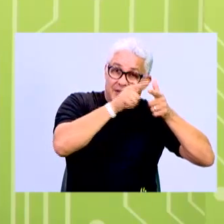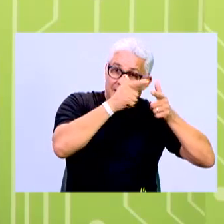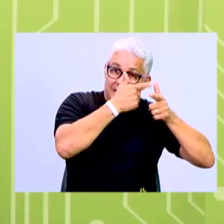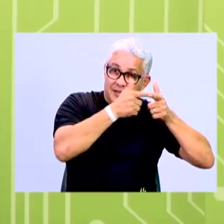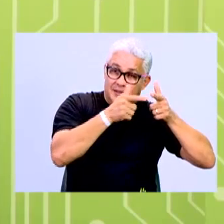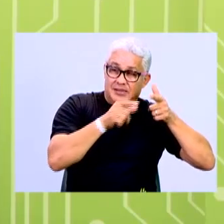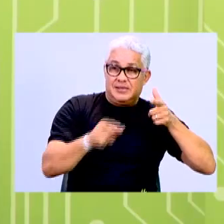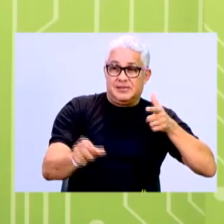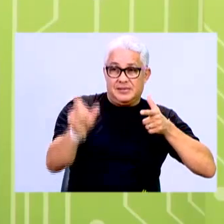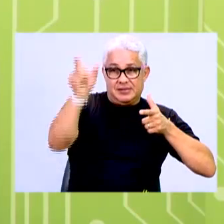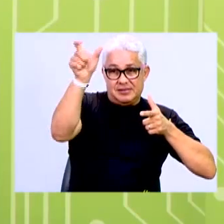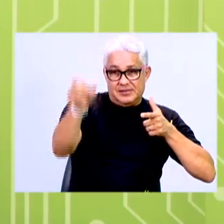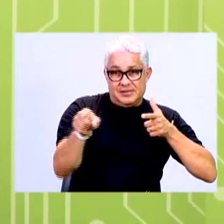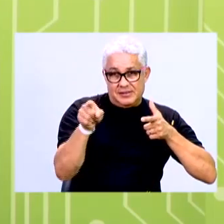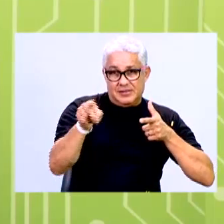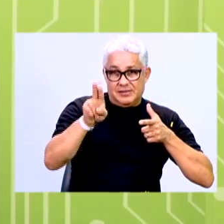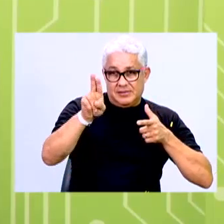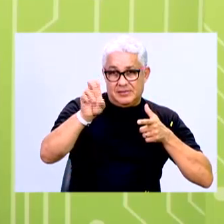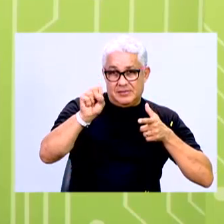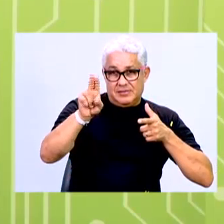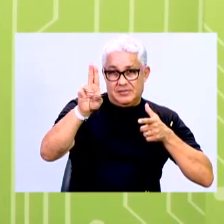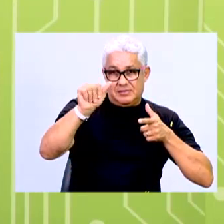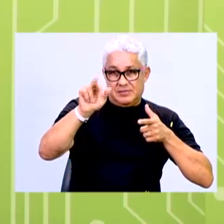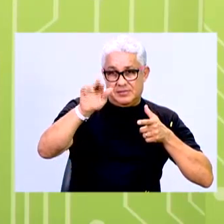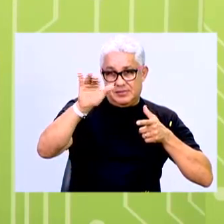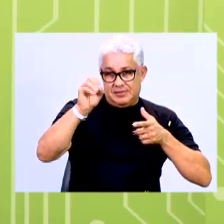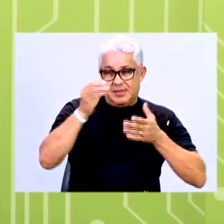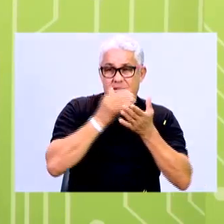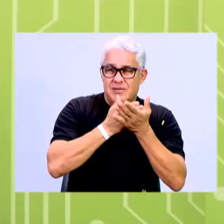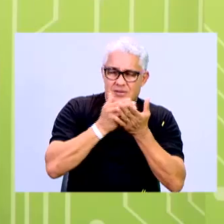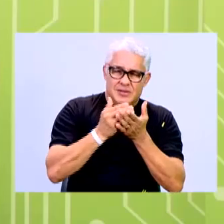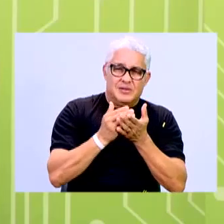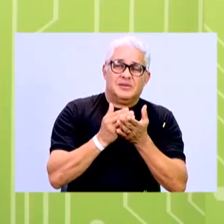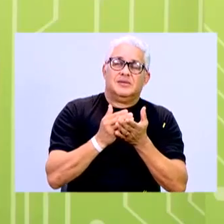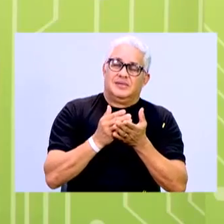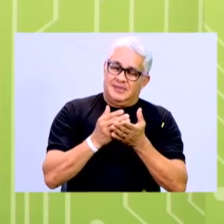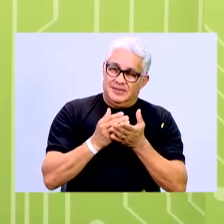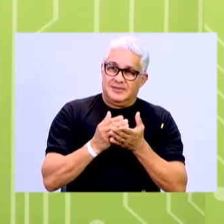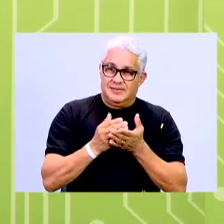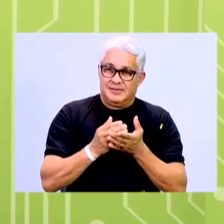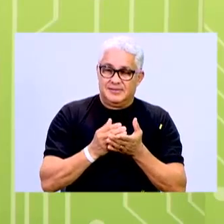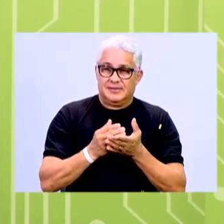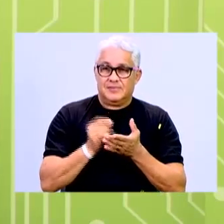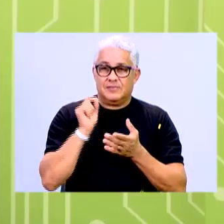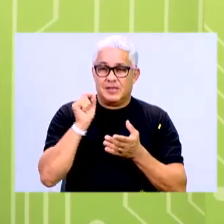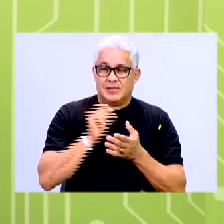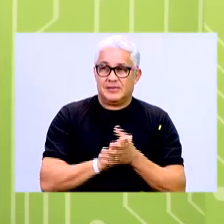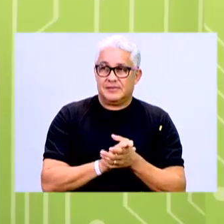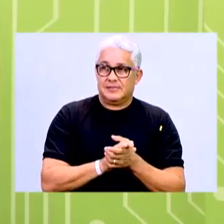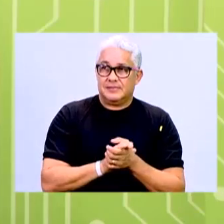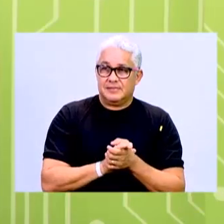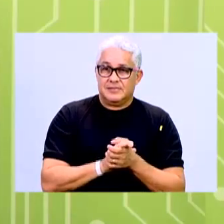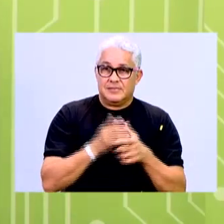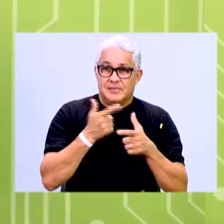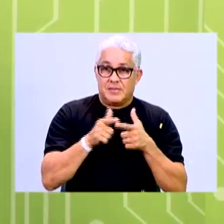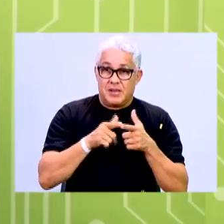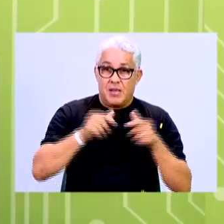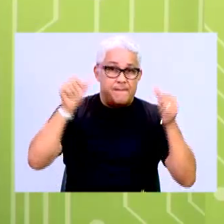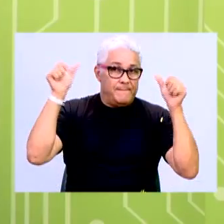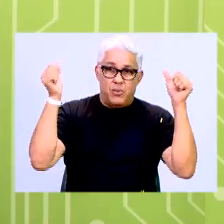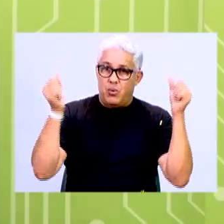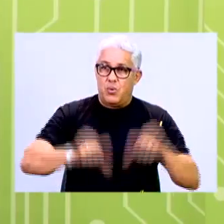do usuário no início. E aí isso acaba desembocando, gerando um problema muito maior